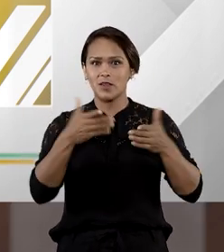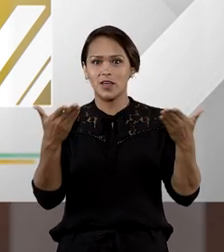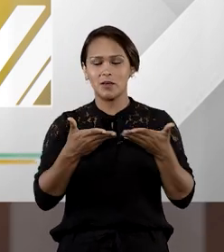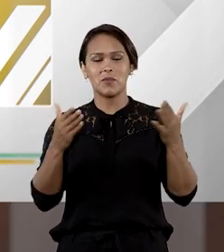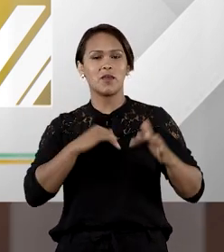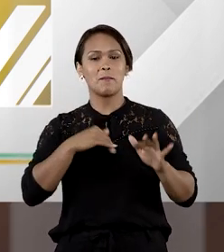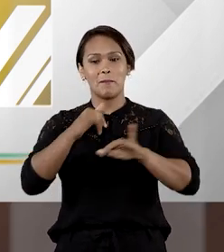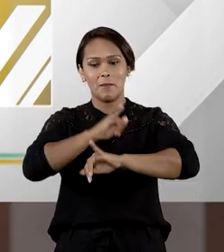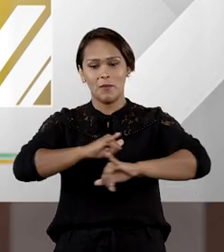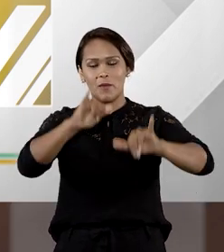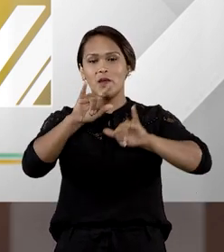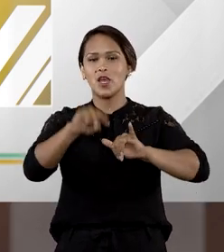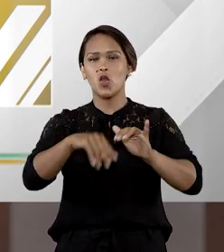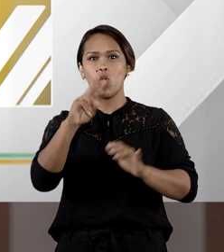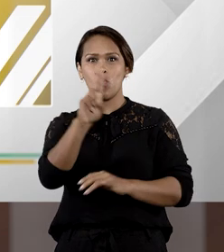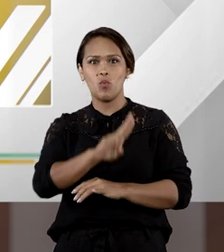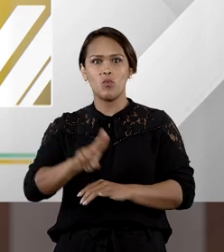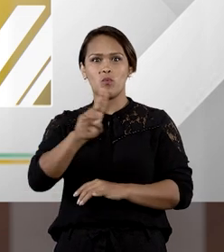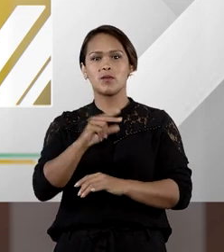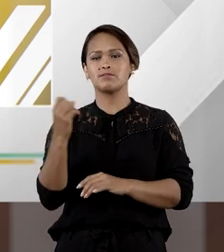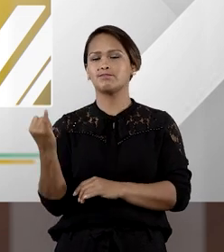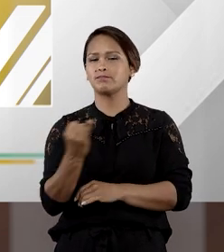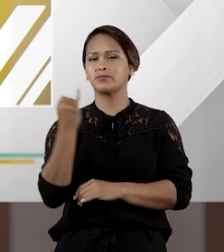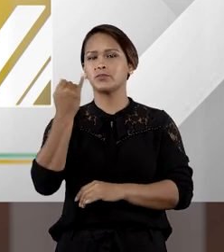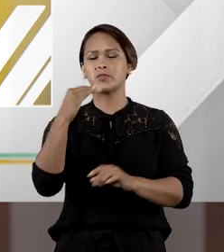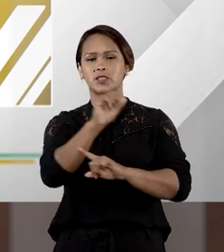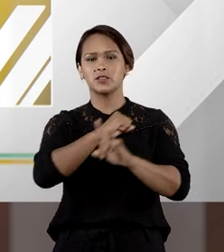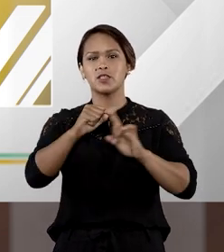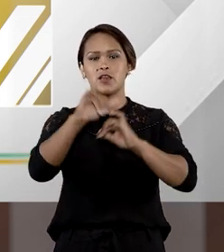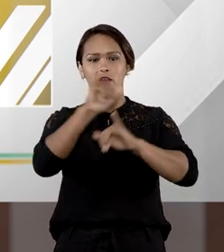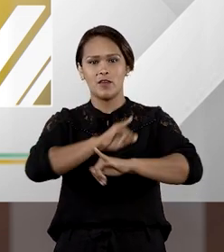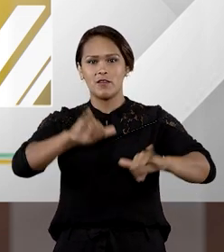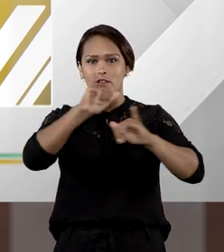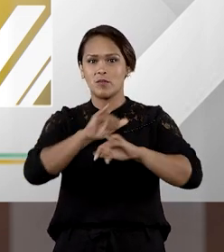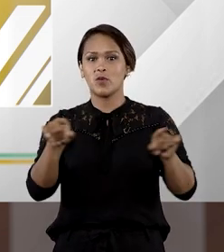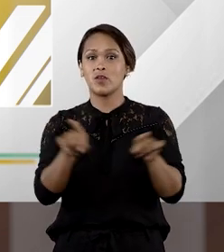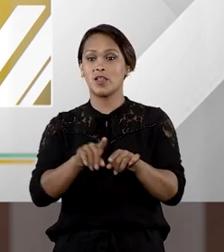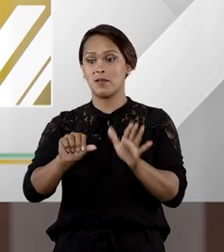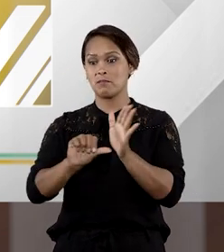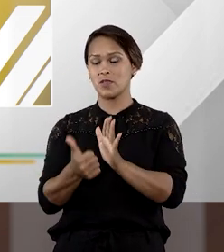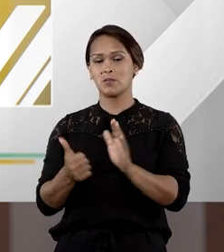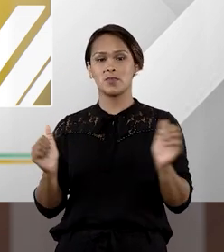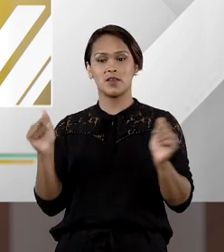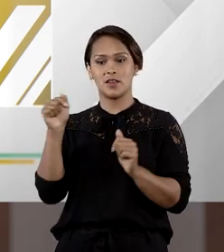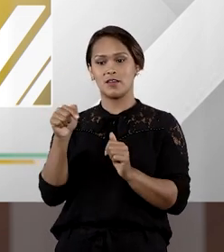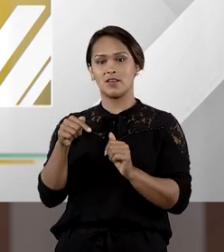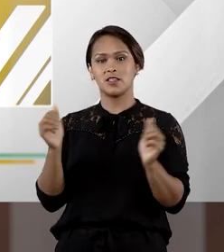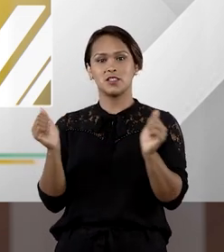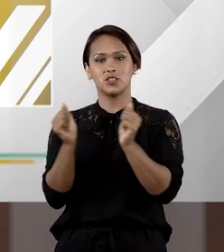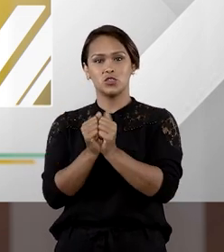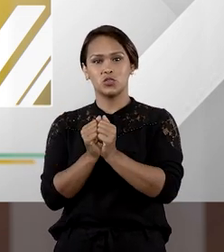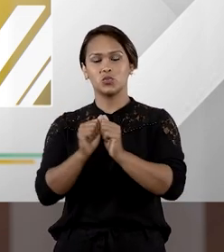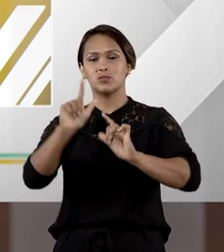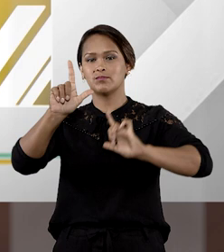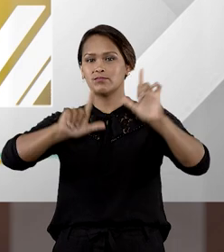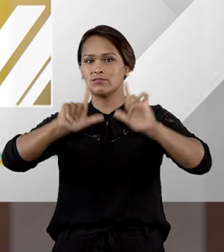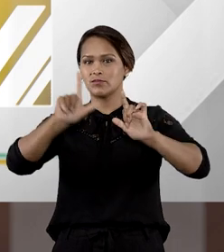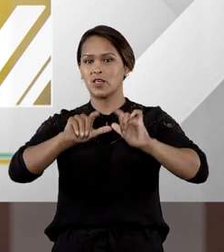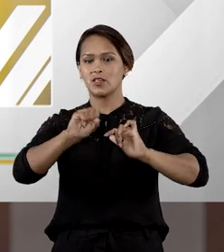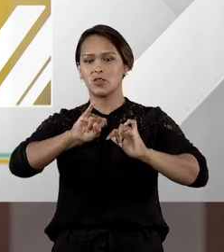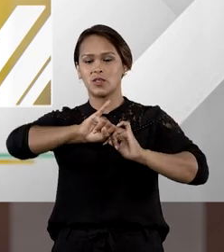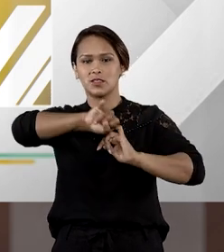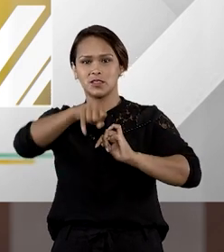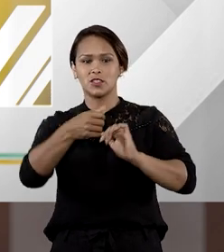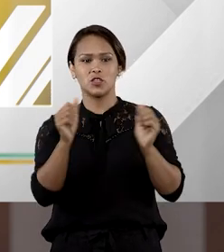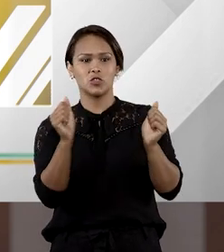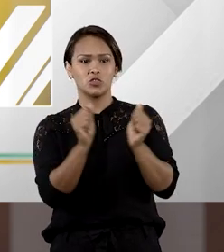que presta um serviço muito útil para a sociedade de informação e, pela primeira vez aqui em um programa do